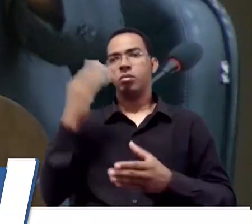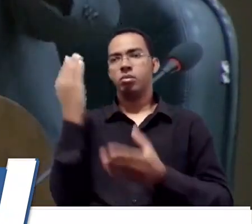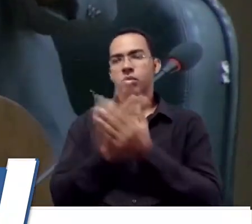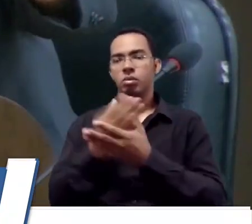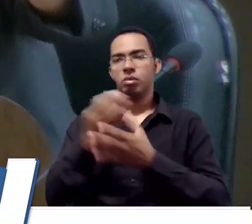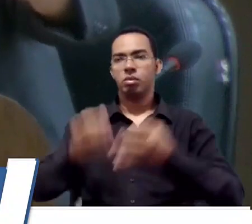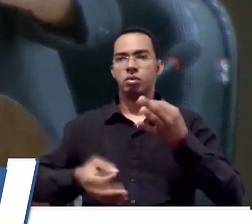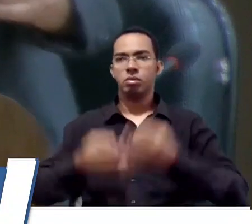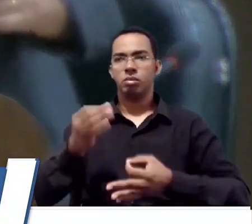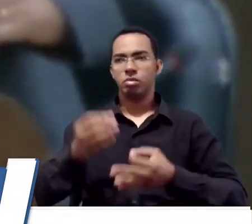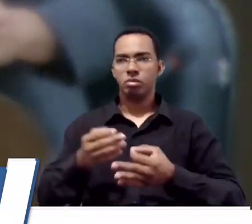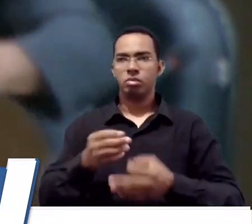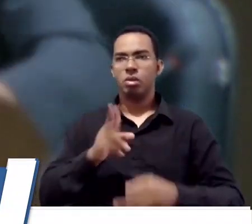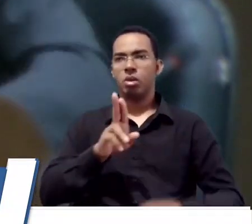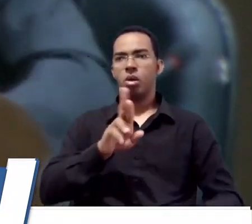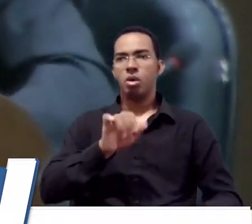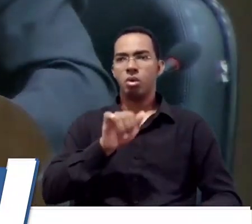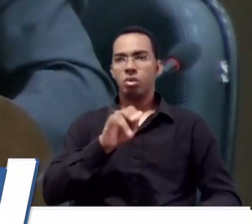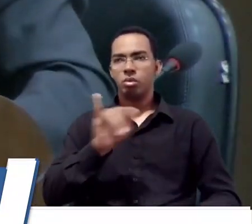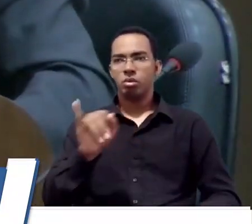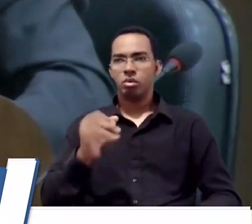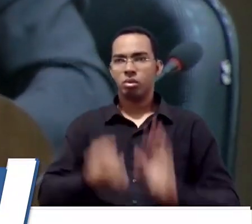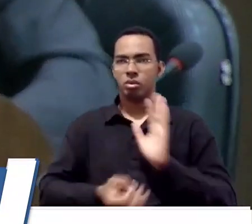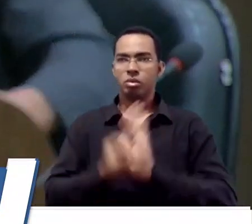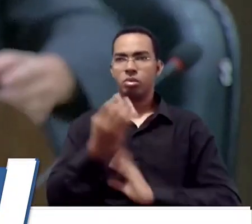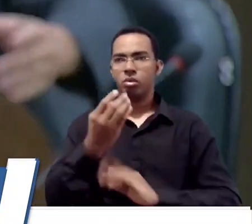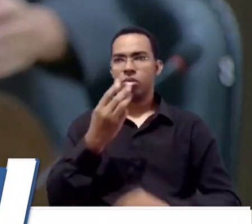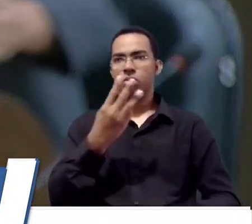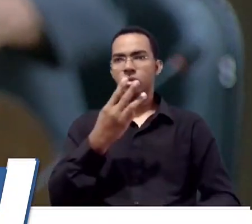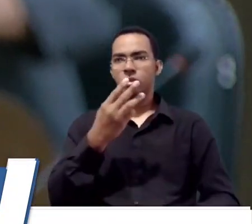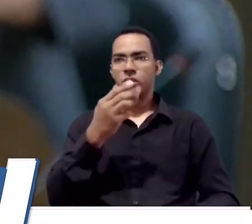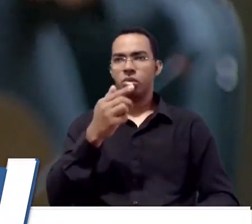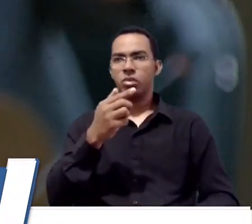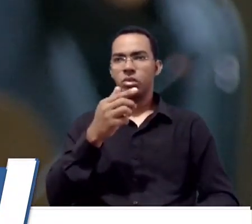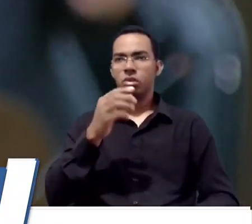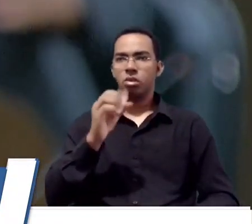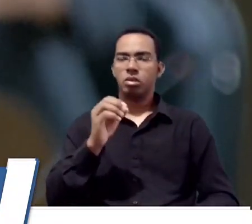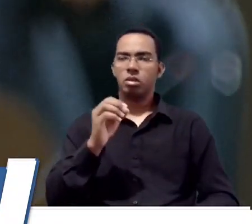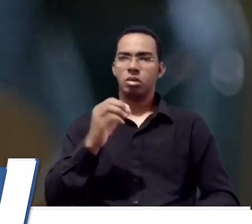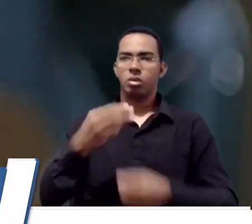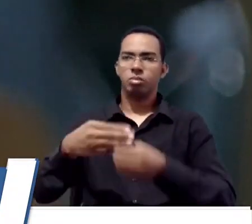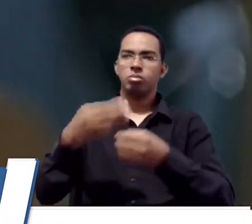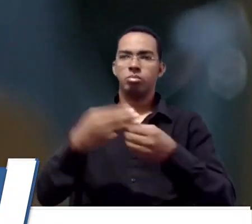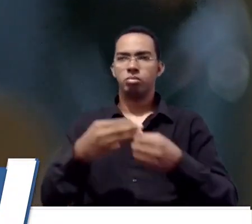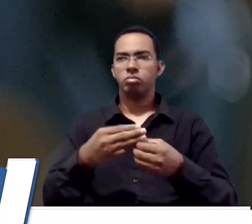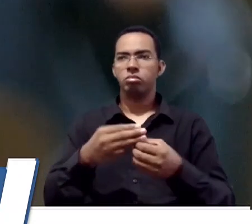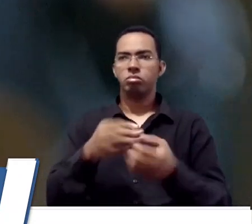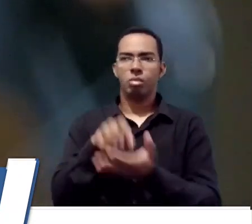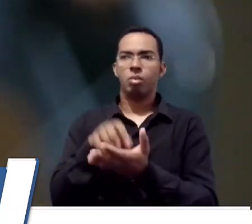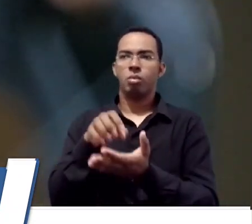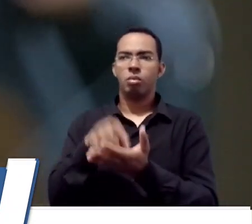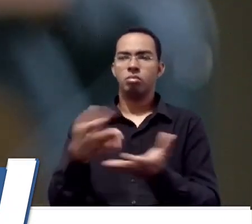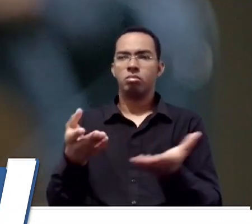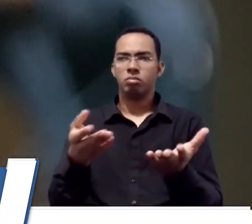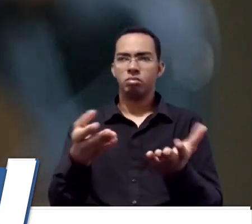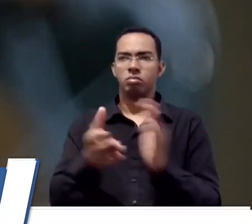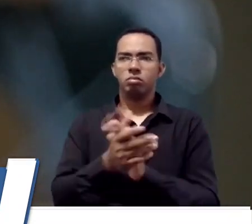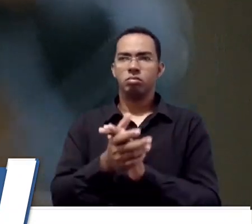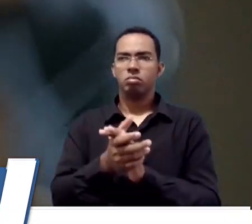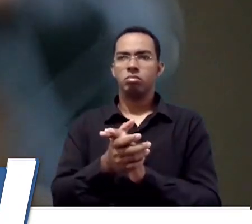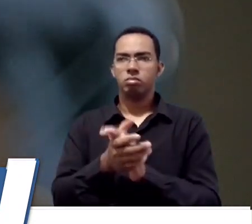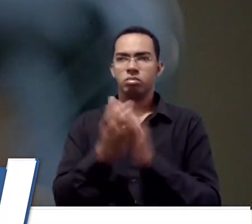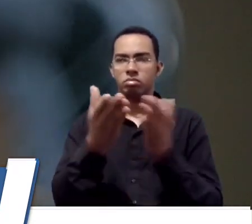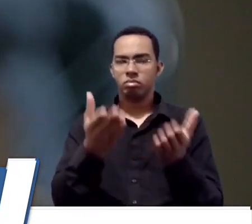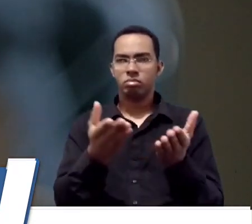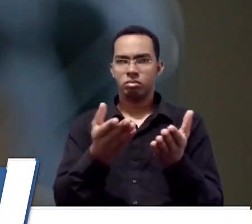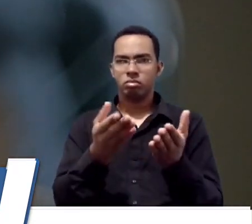necessárias. A URAI 1, que é constituída de mais de 370 municípios. Eu nunca vi isso, que é uma unidade regional. Ela está aí. Não Ela é tá uma aí unidade com o